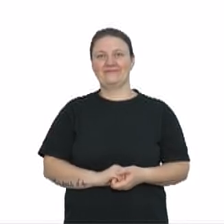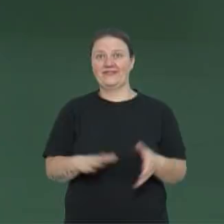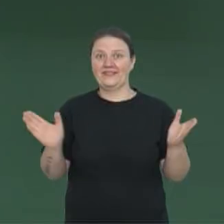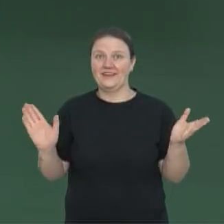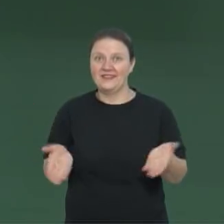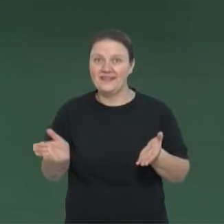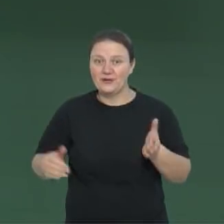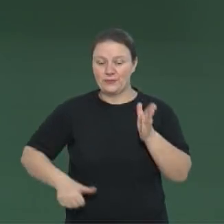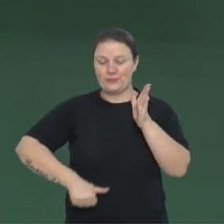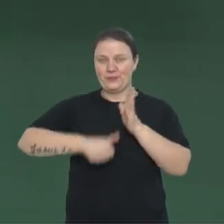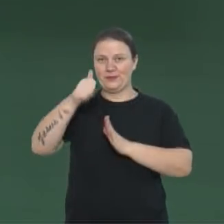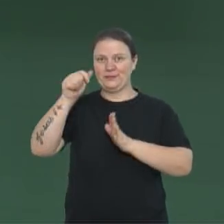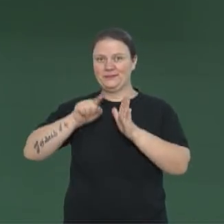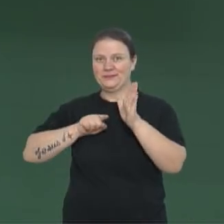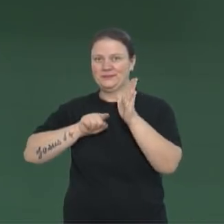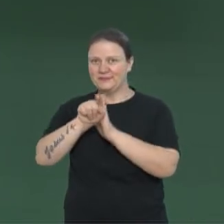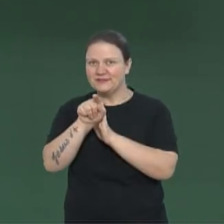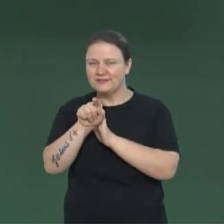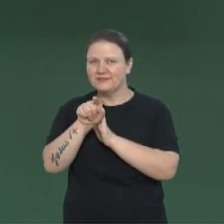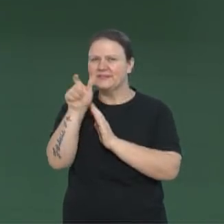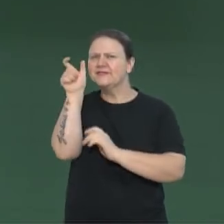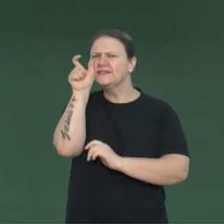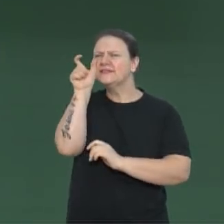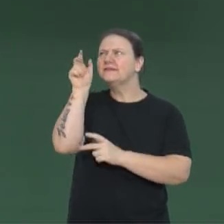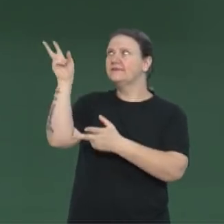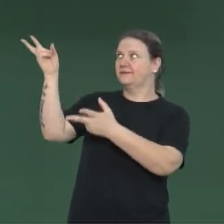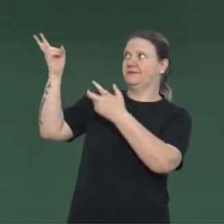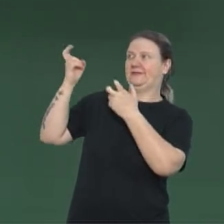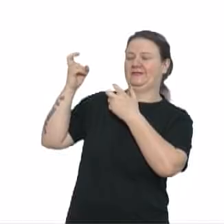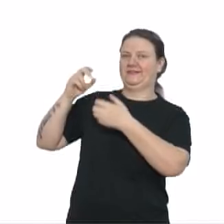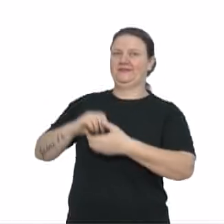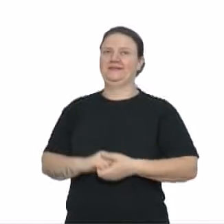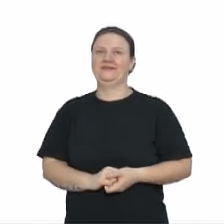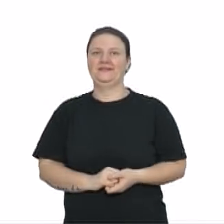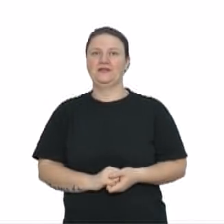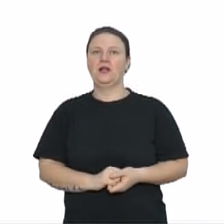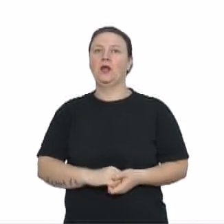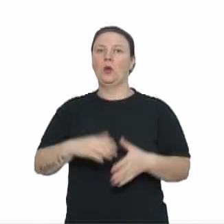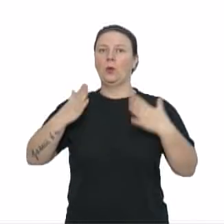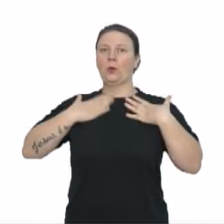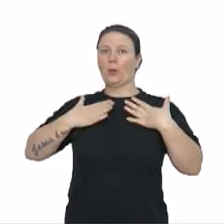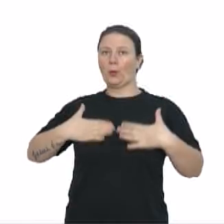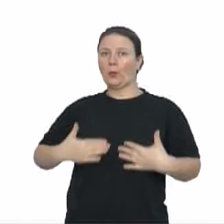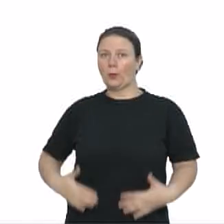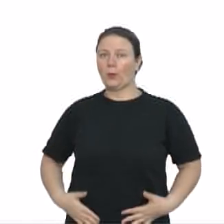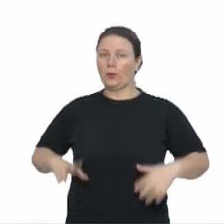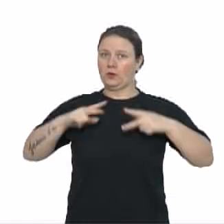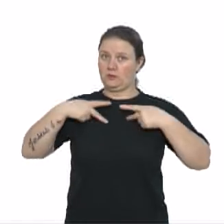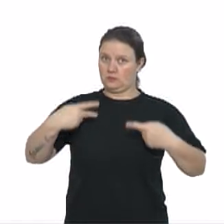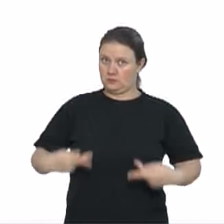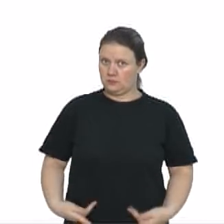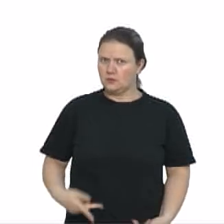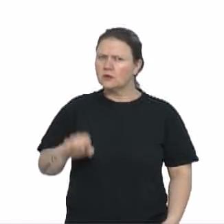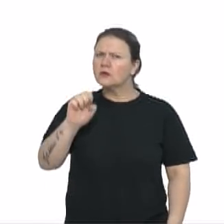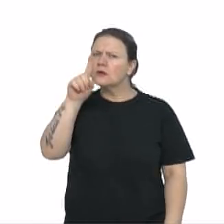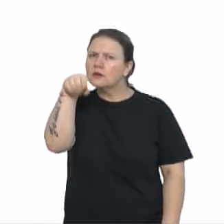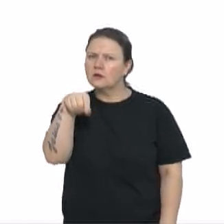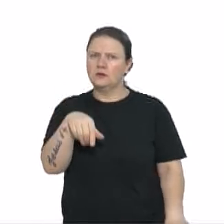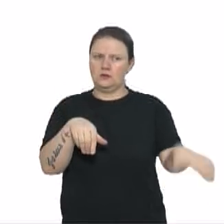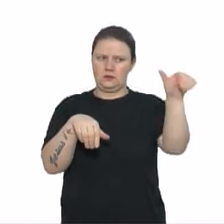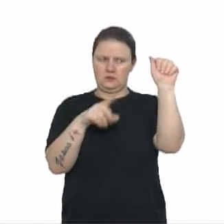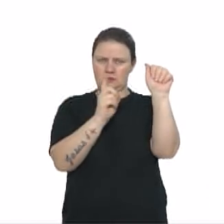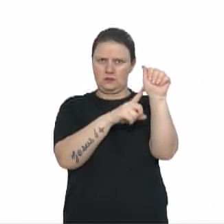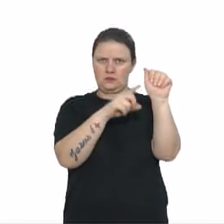Nesse nosso primeiro quiz aqui, observem. O corpo humano é A,